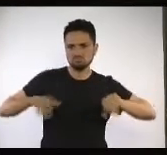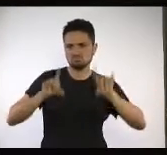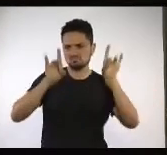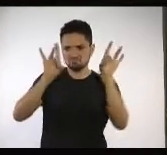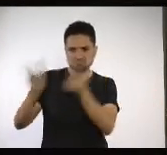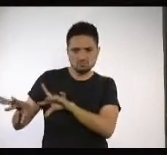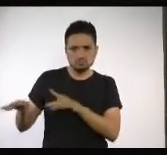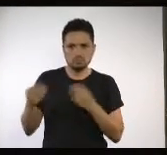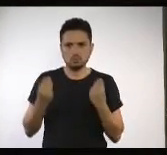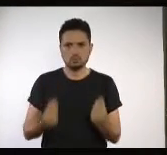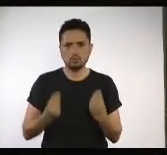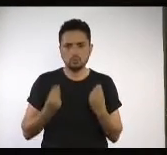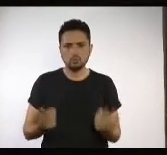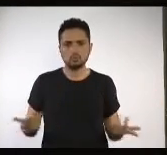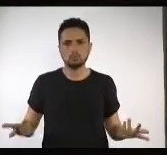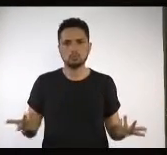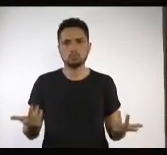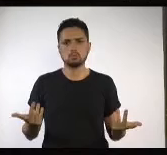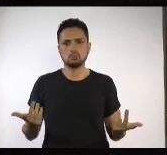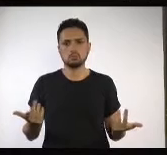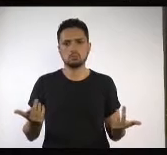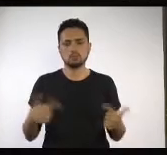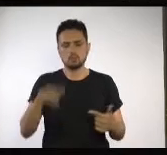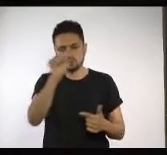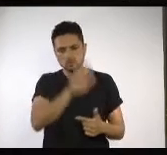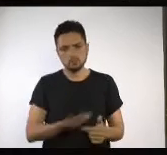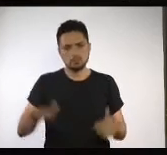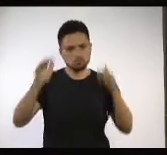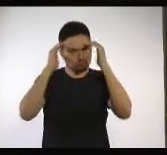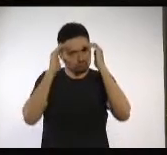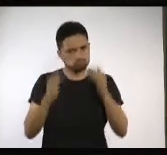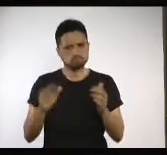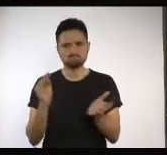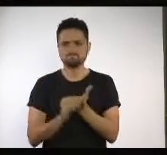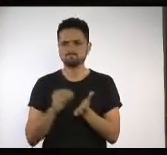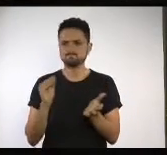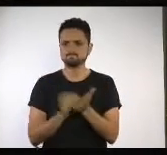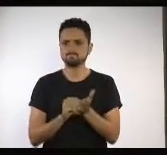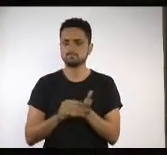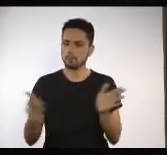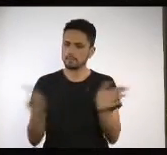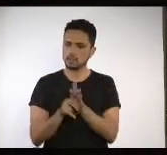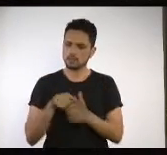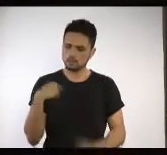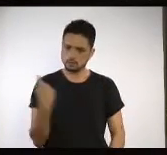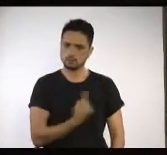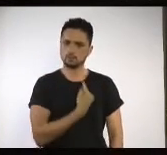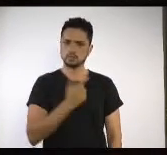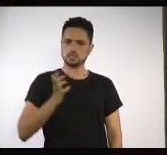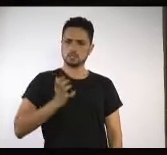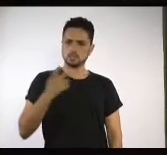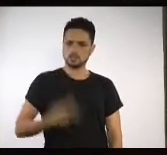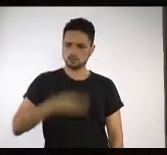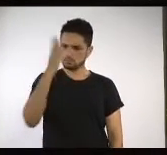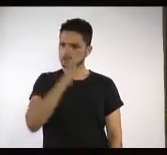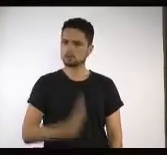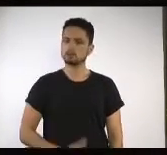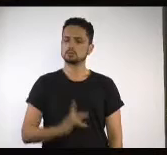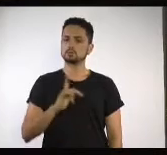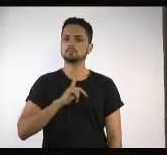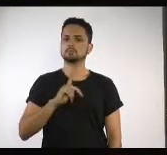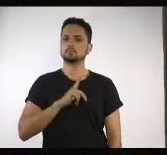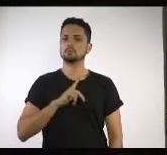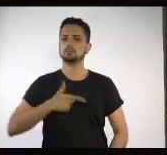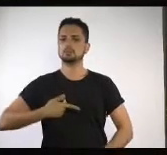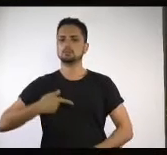pela nacionalização daquilo que já nos pertence, que são as riquezas, as jazidas de petróleo no